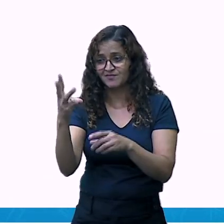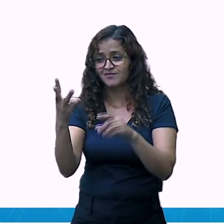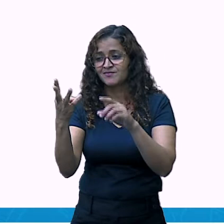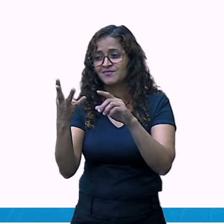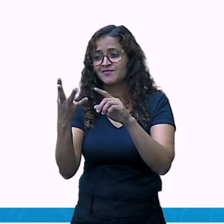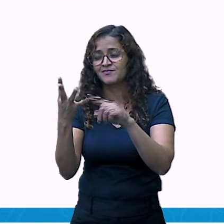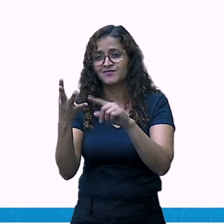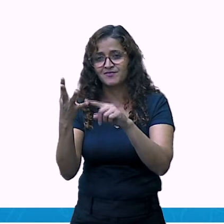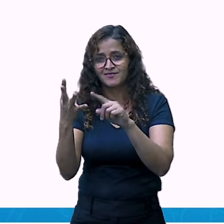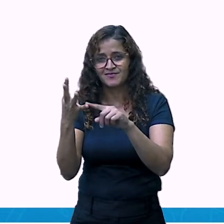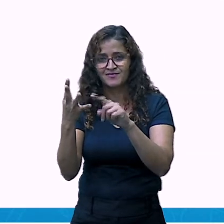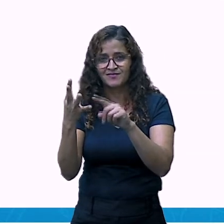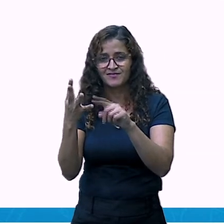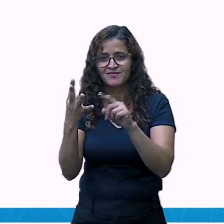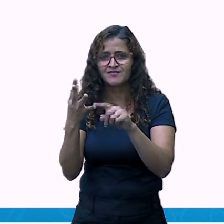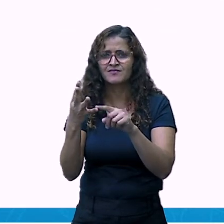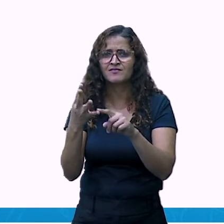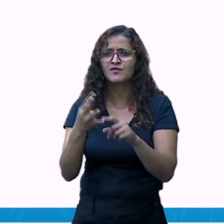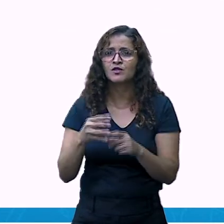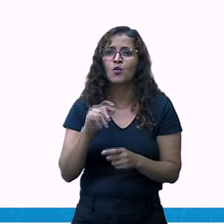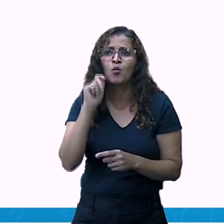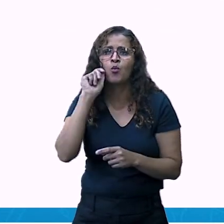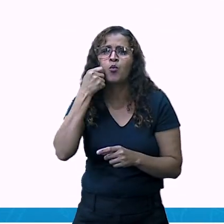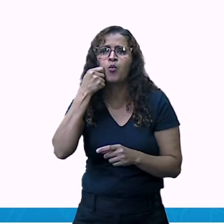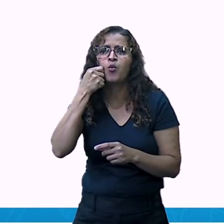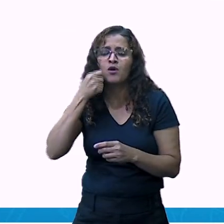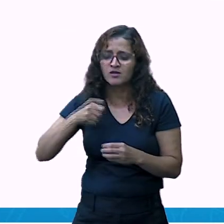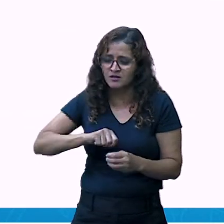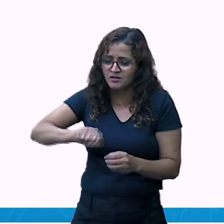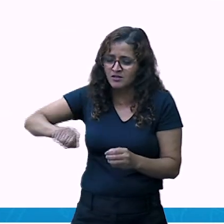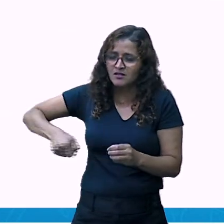fabricação de pães, usamos